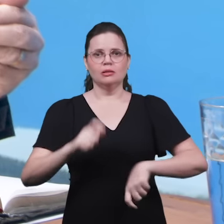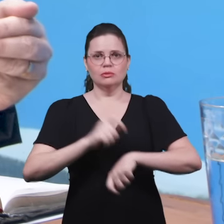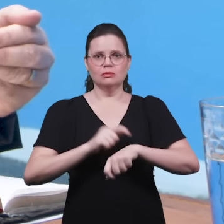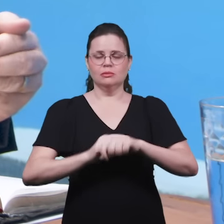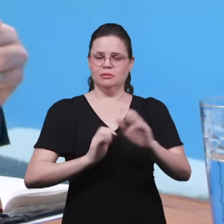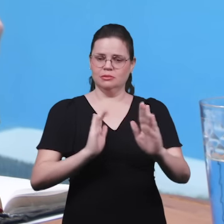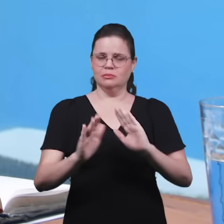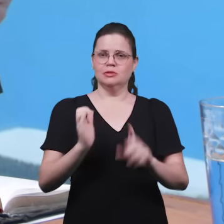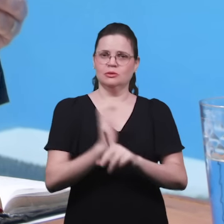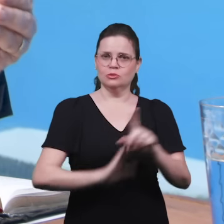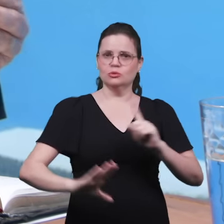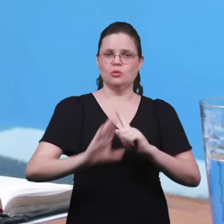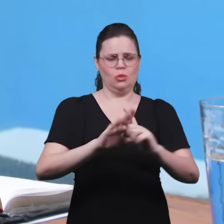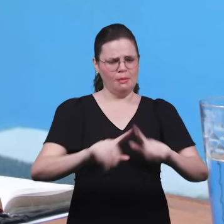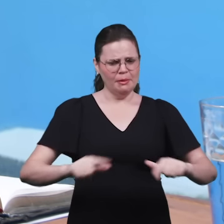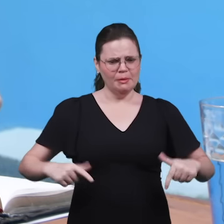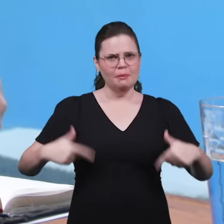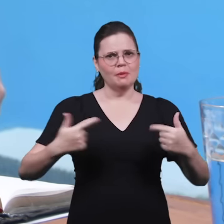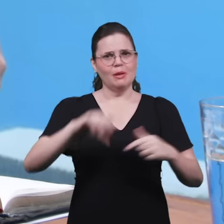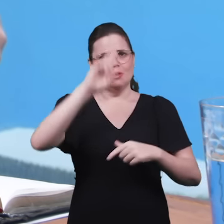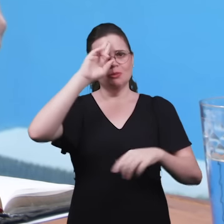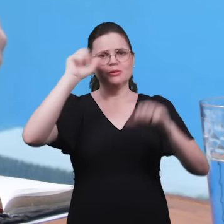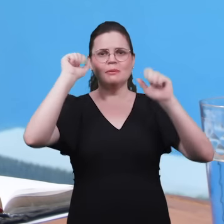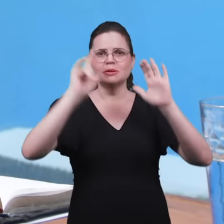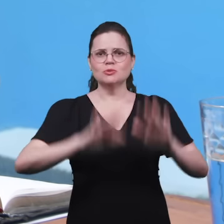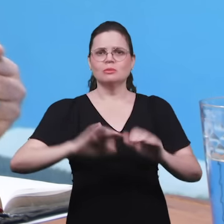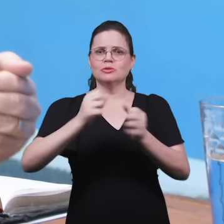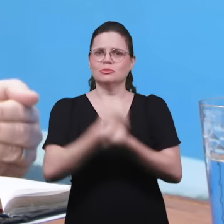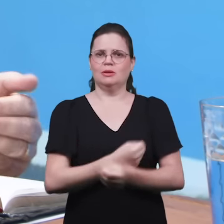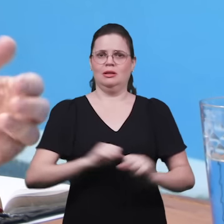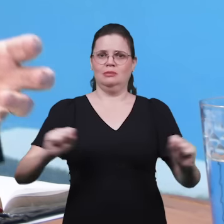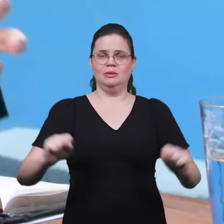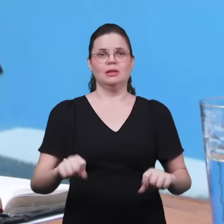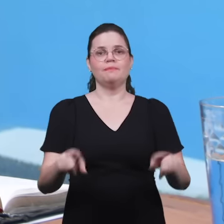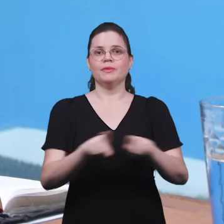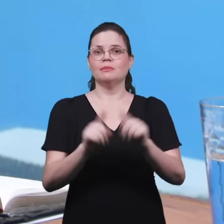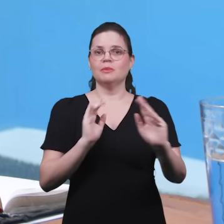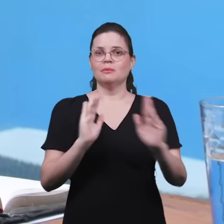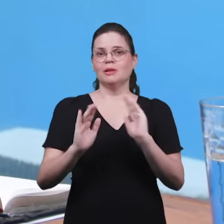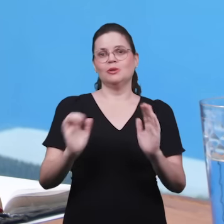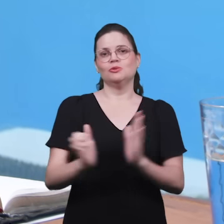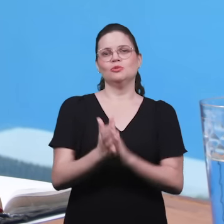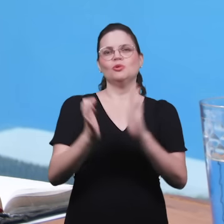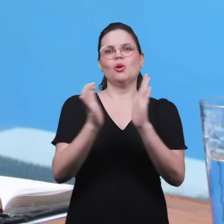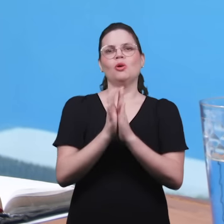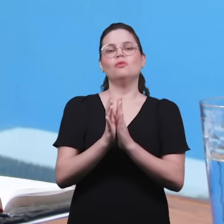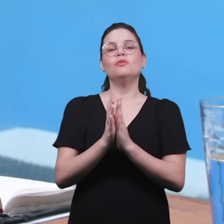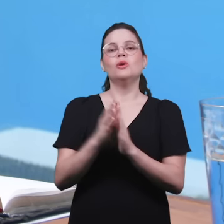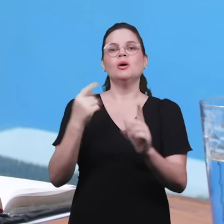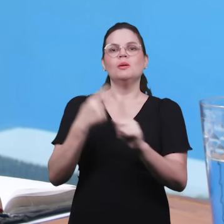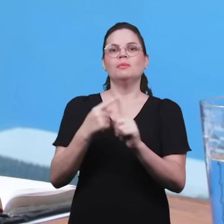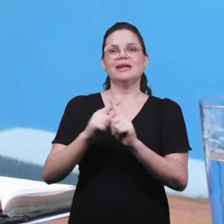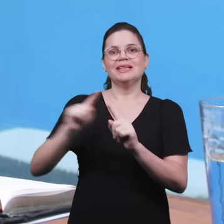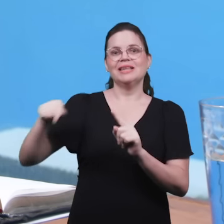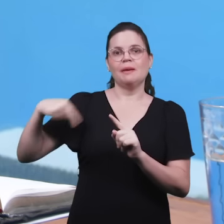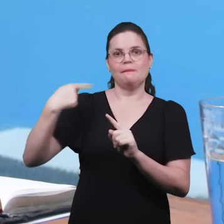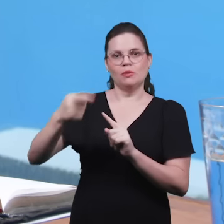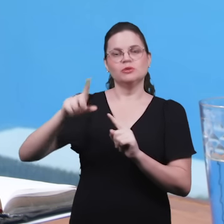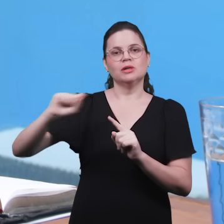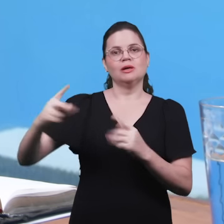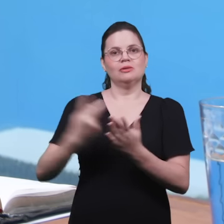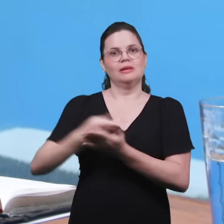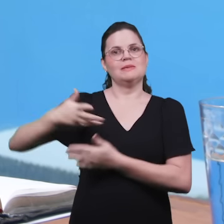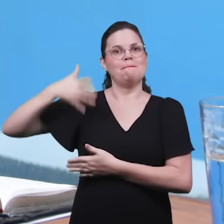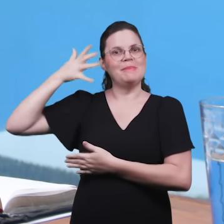quando o Senhor, né, trouxer ali a palavra que o Senhor revelou, ela entre suavemente no nosso